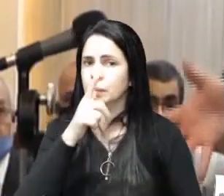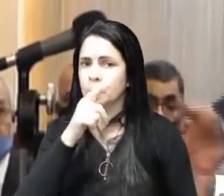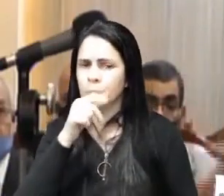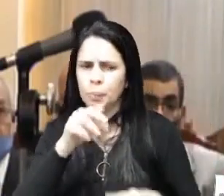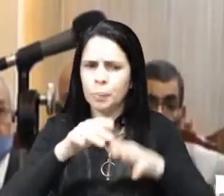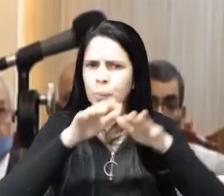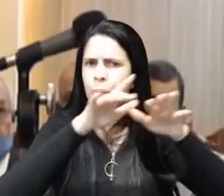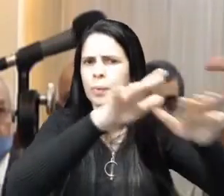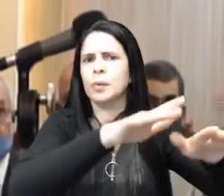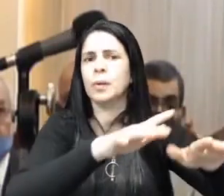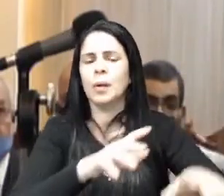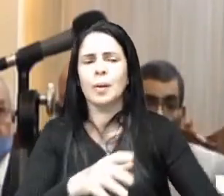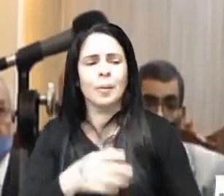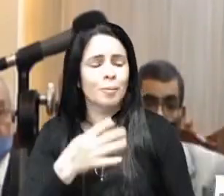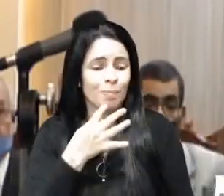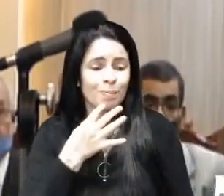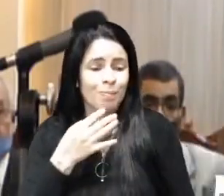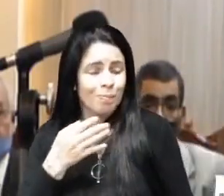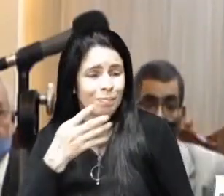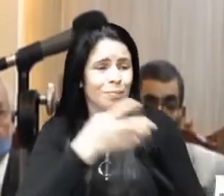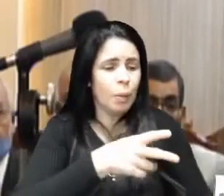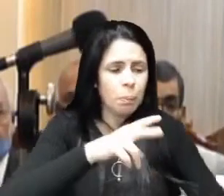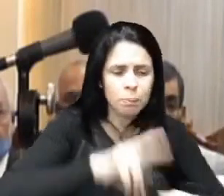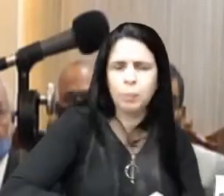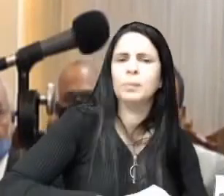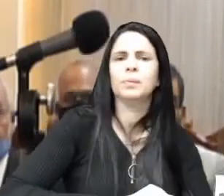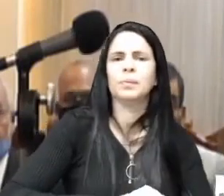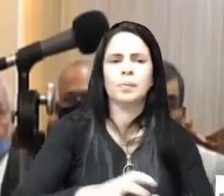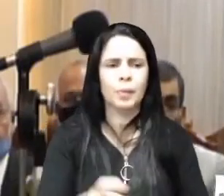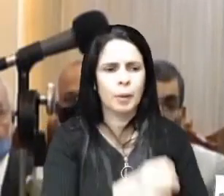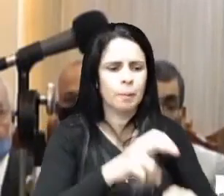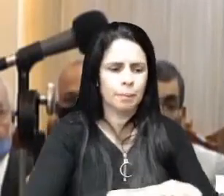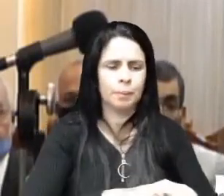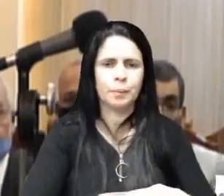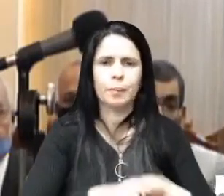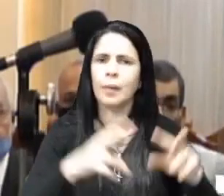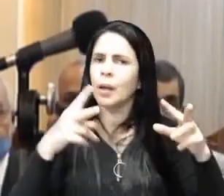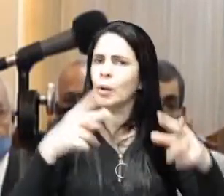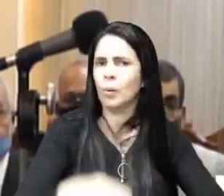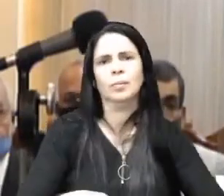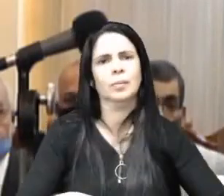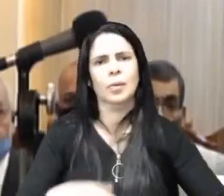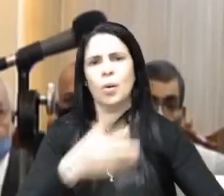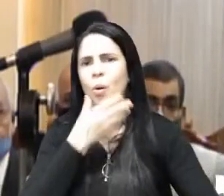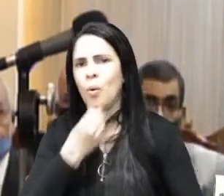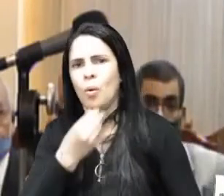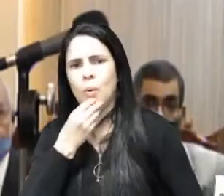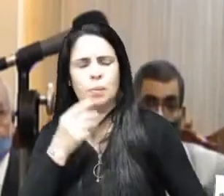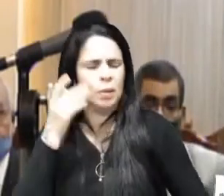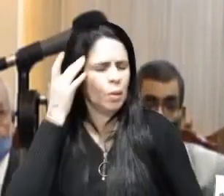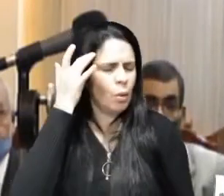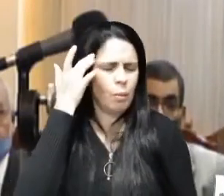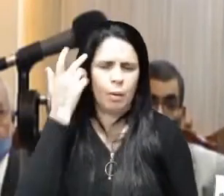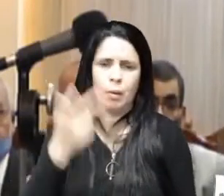ele entra no laço, porque ele não conhece assim o homem natural. Mas Paulo disse: eu conheço o